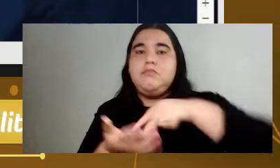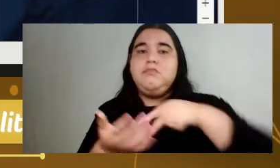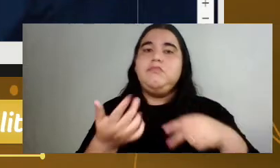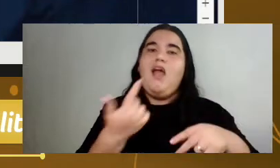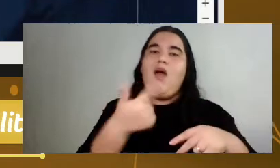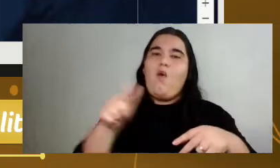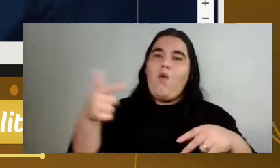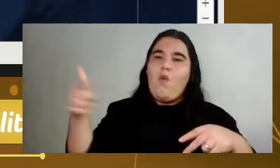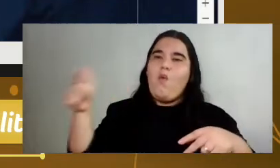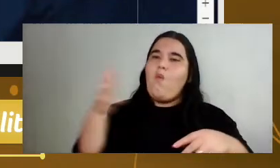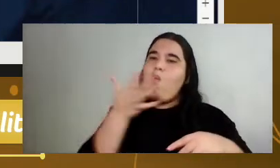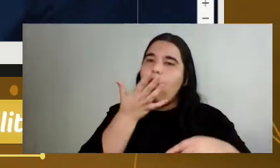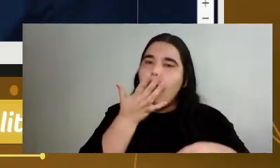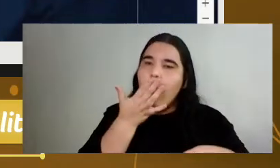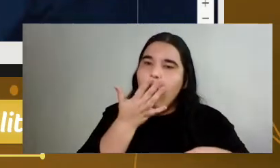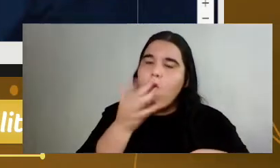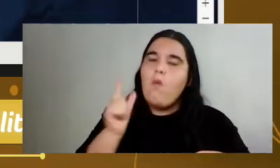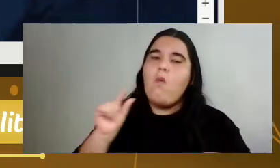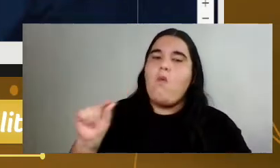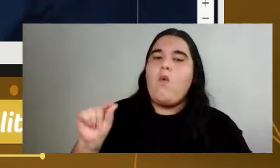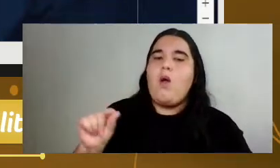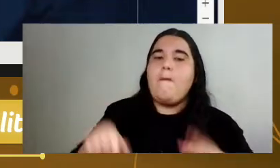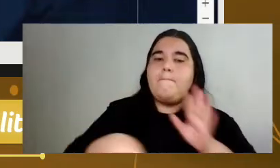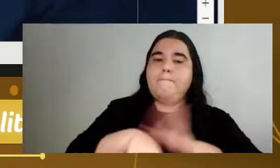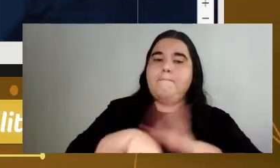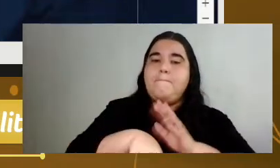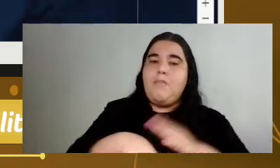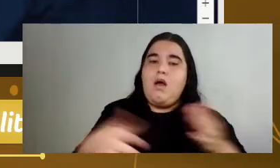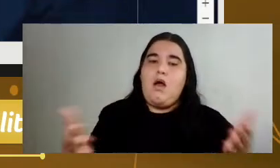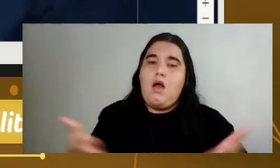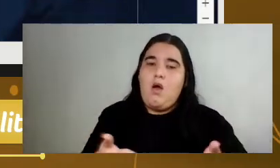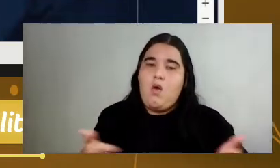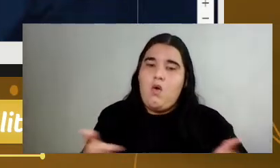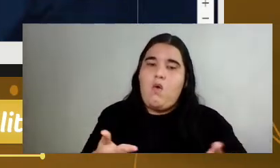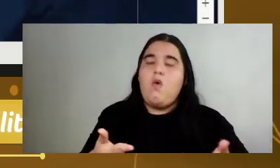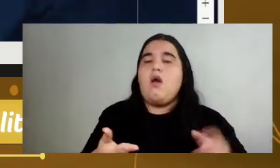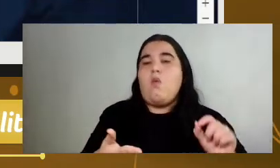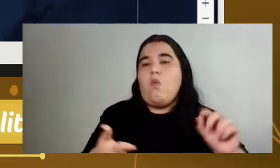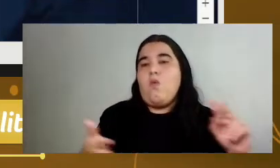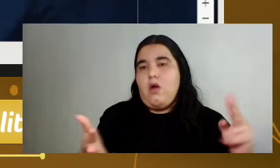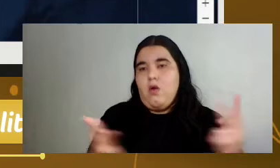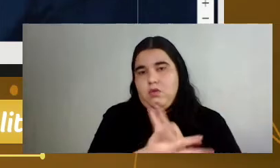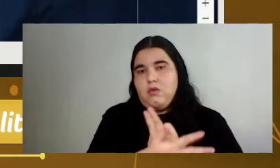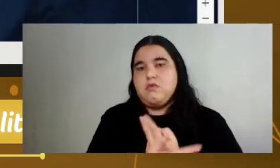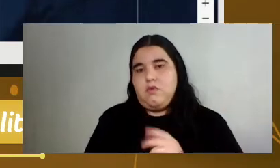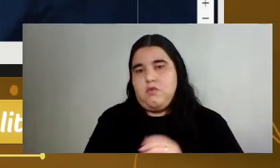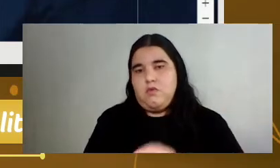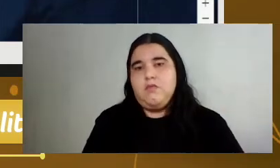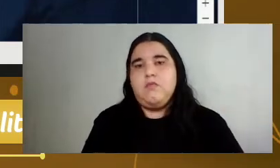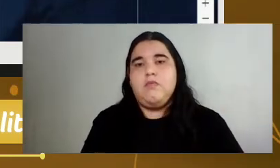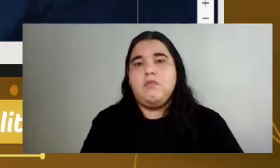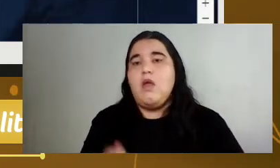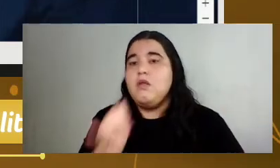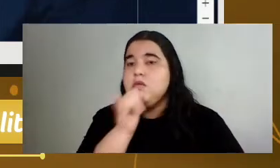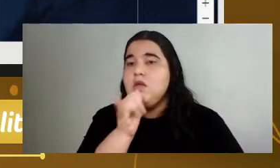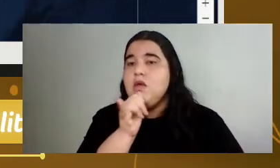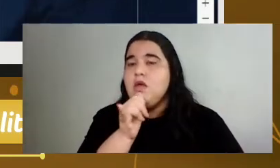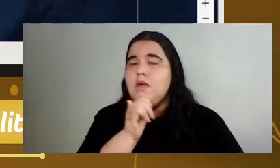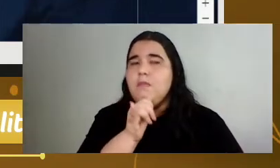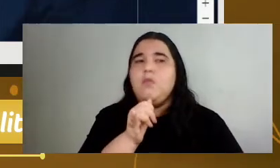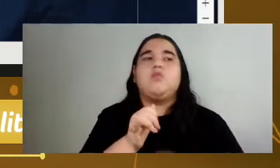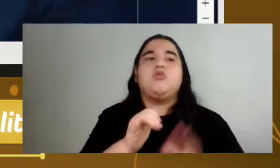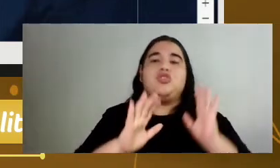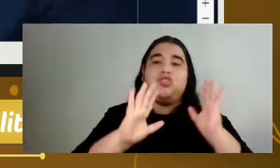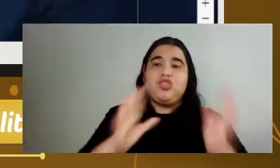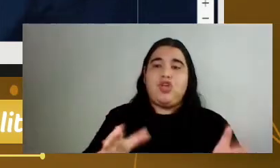o andamento que está nessas ocorrências. Então, por exemplo, se a gente quiser ver aqui o que já foi tramitado ao jurídico,